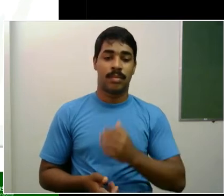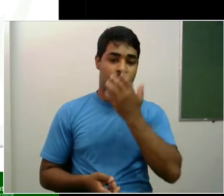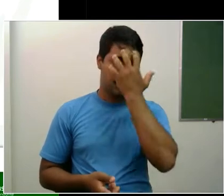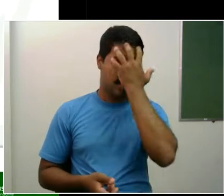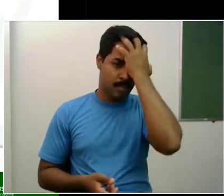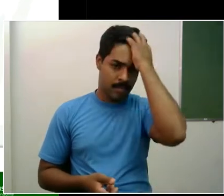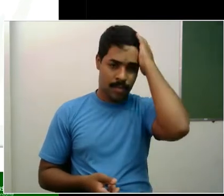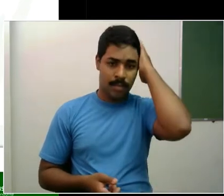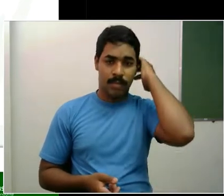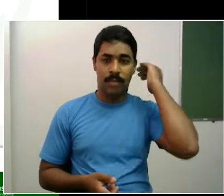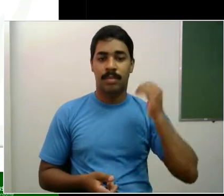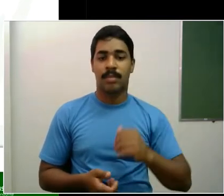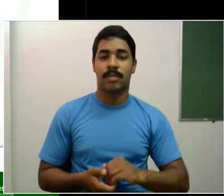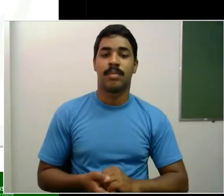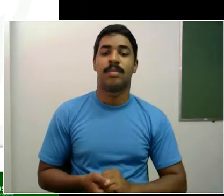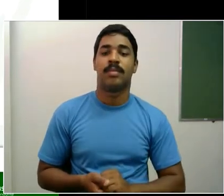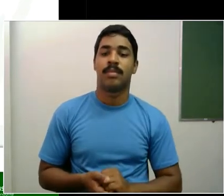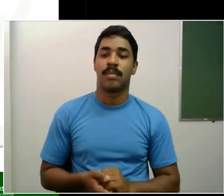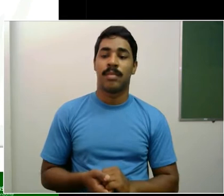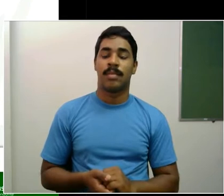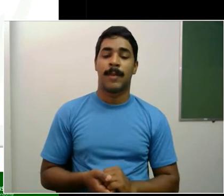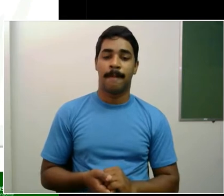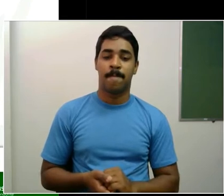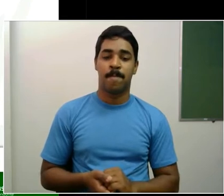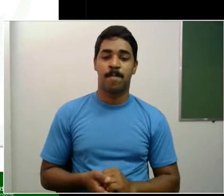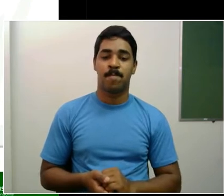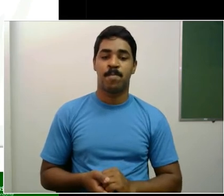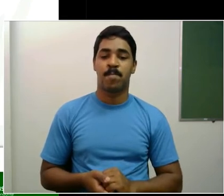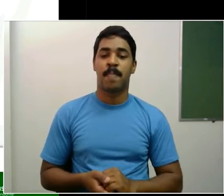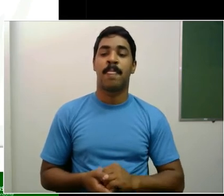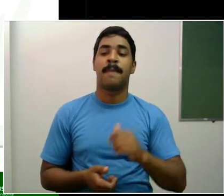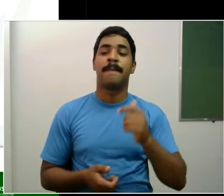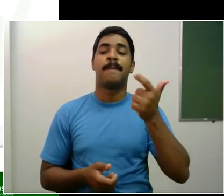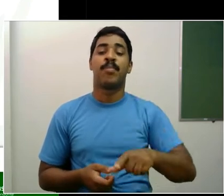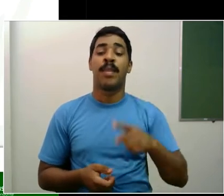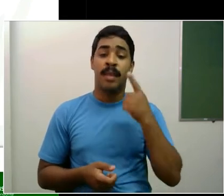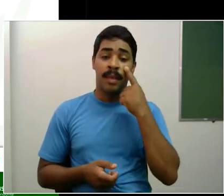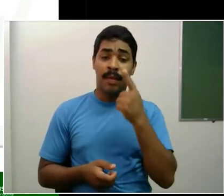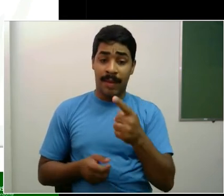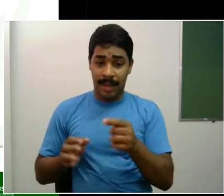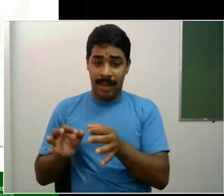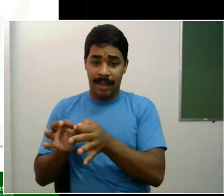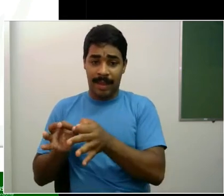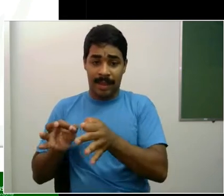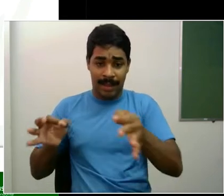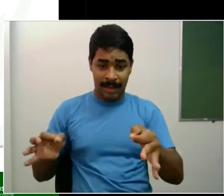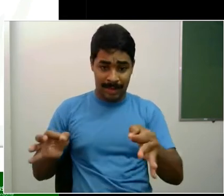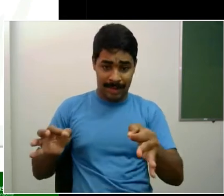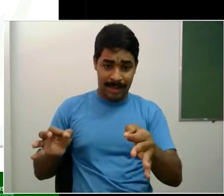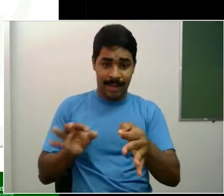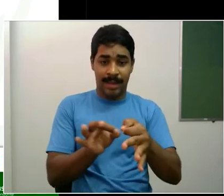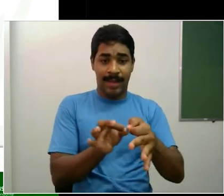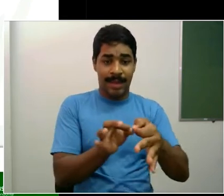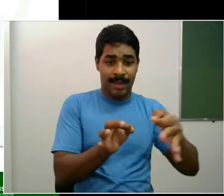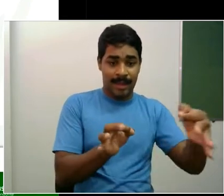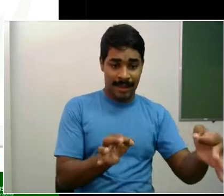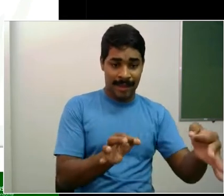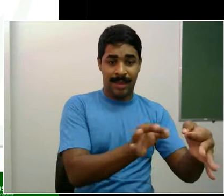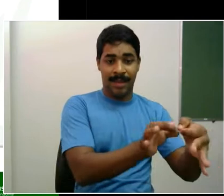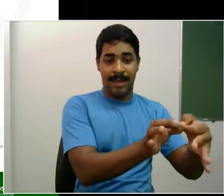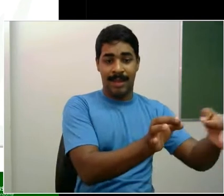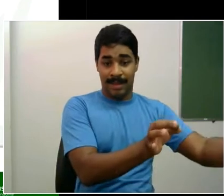se deslocando. Então, caminha a favor da orientação da trajetória. Segundo, seus espaços crescem. Vocês estão observando